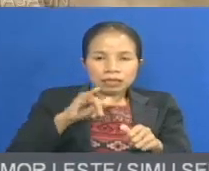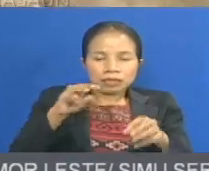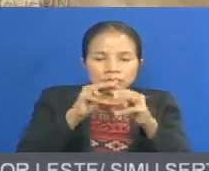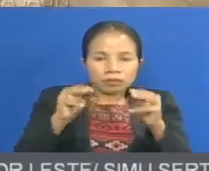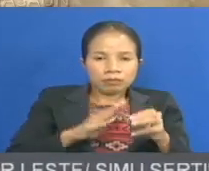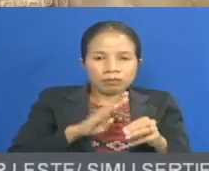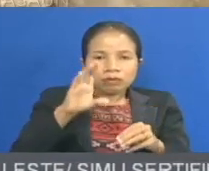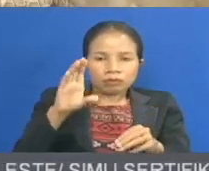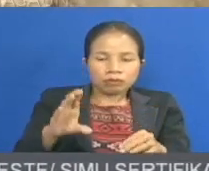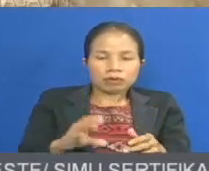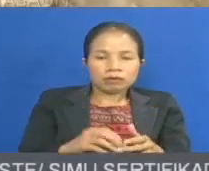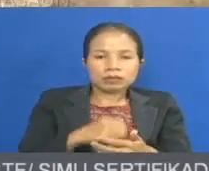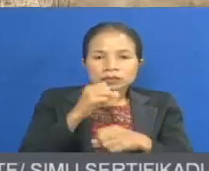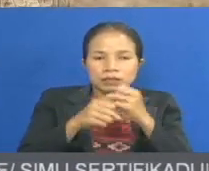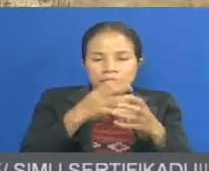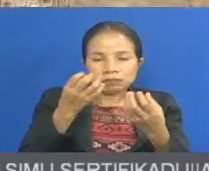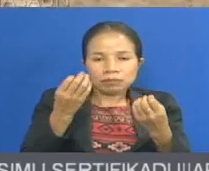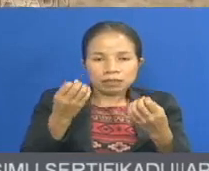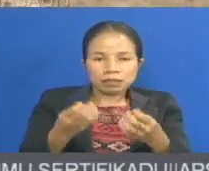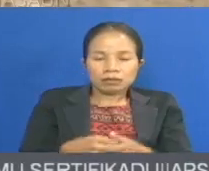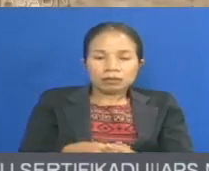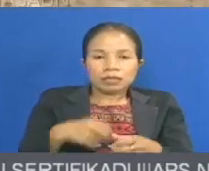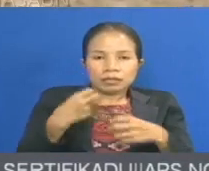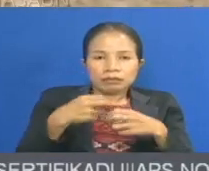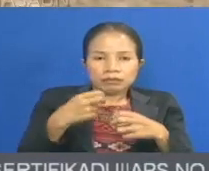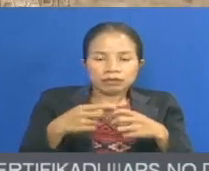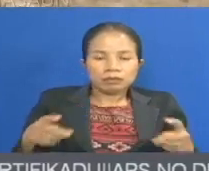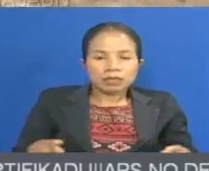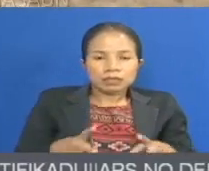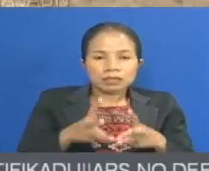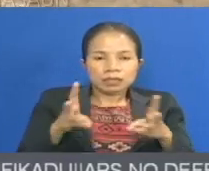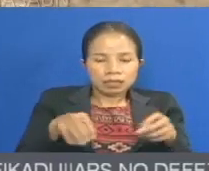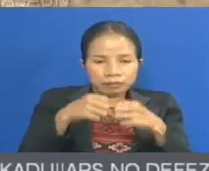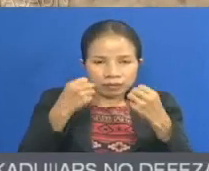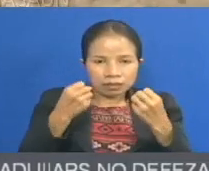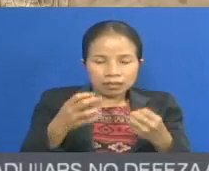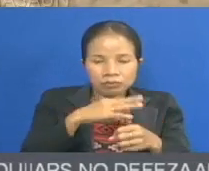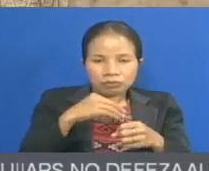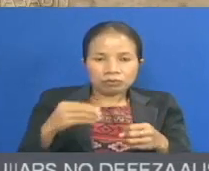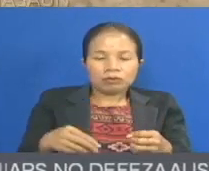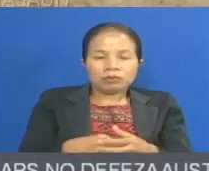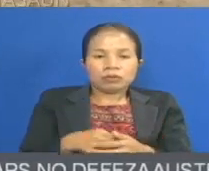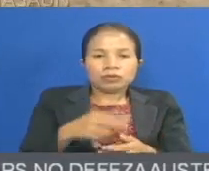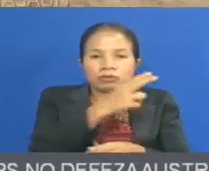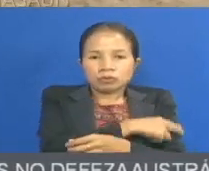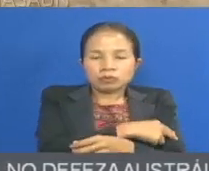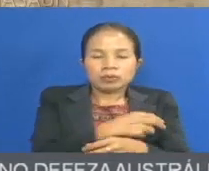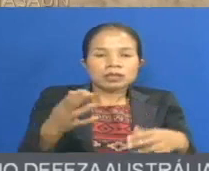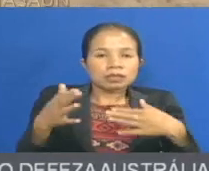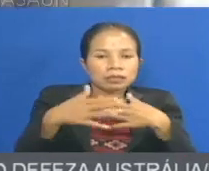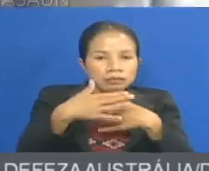município Baucau. Durante Tinambara Conan, Halerik ba condição estrada nebeat, no mostra e a facilidade de saúde